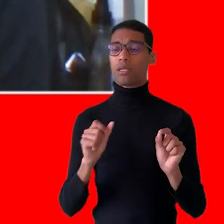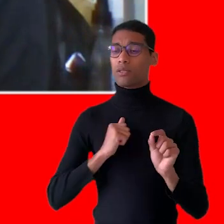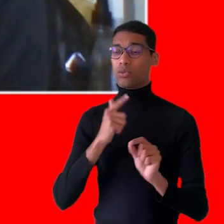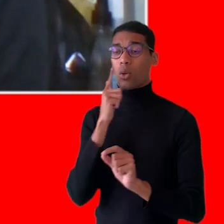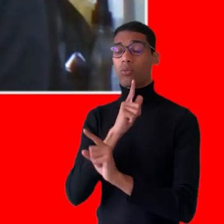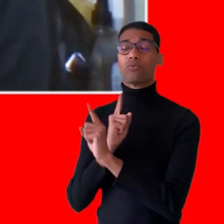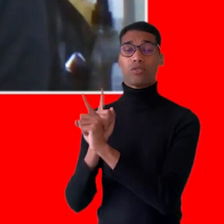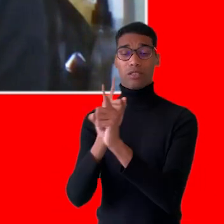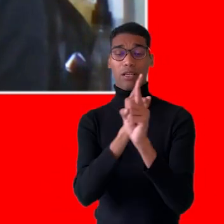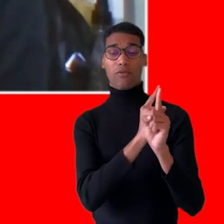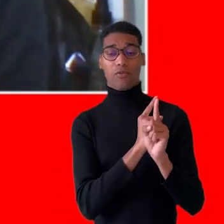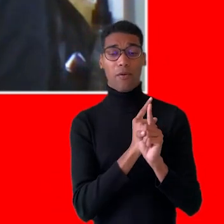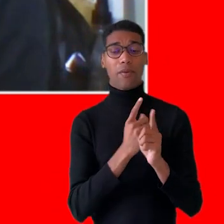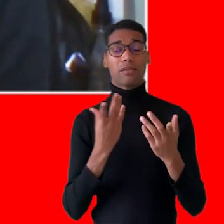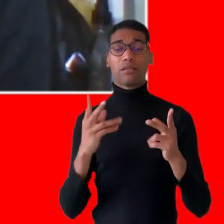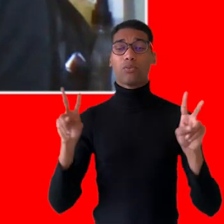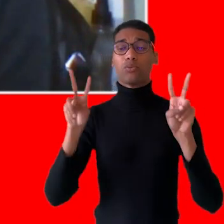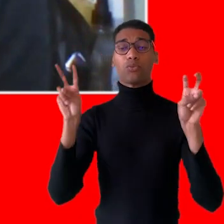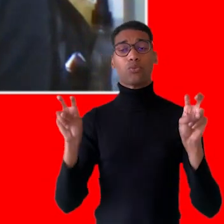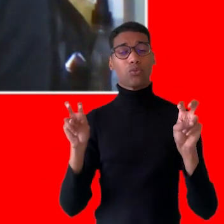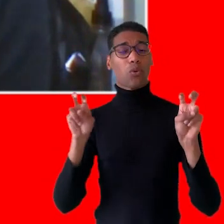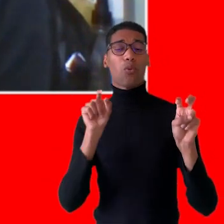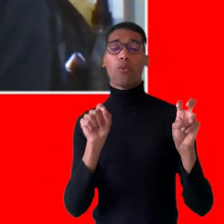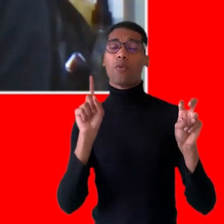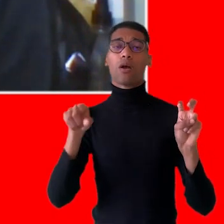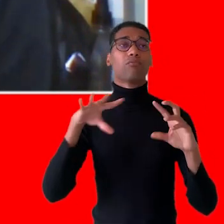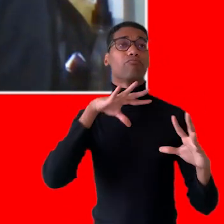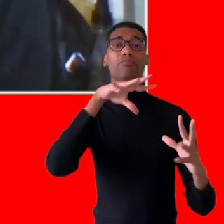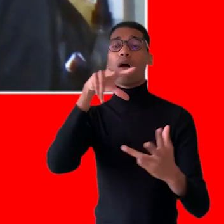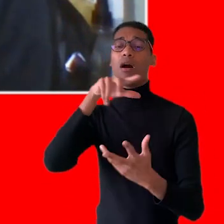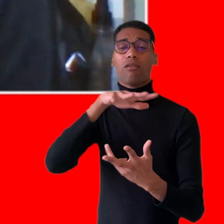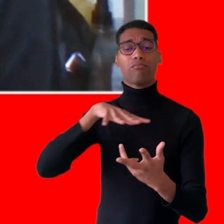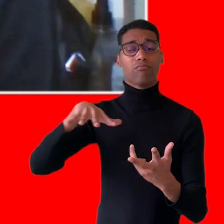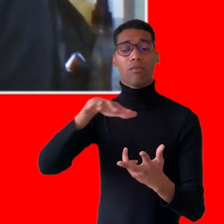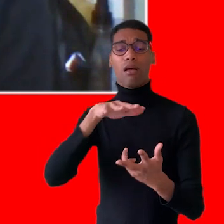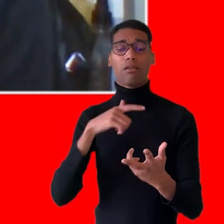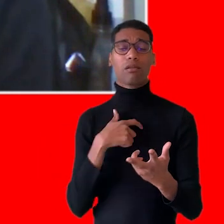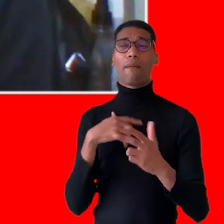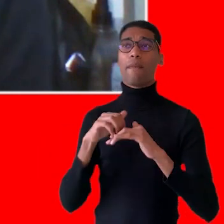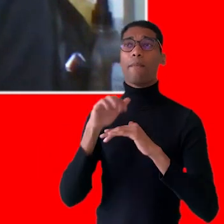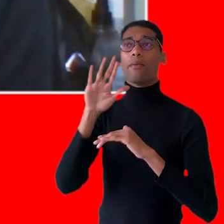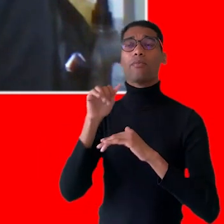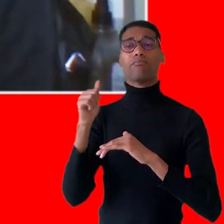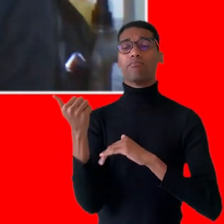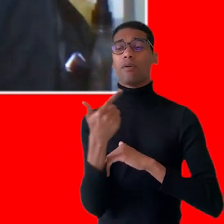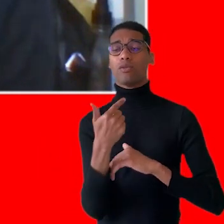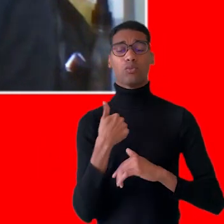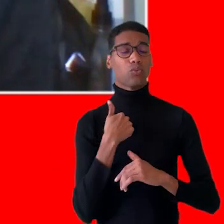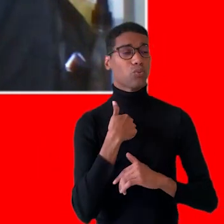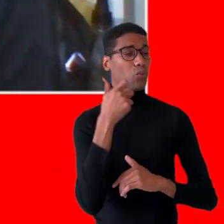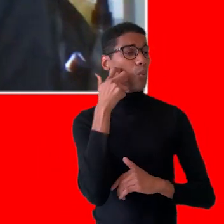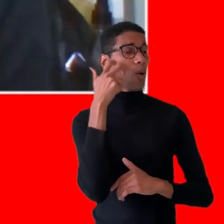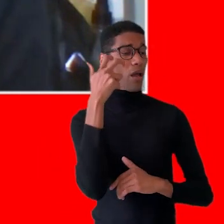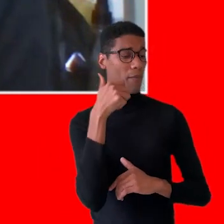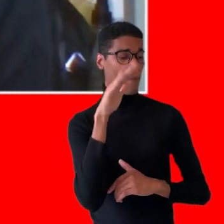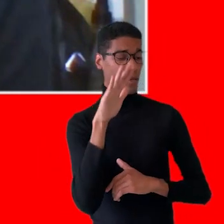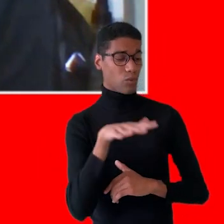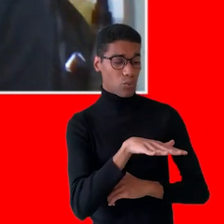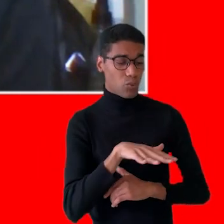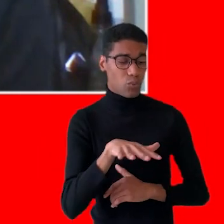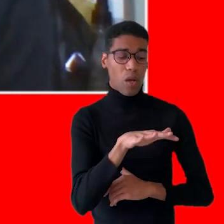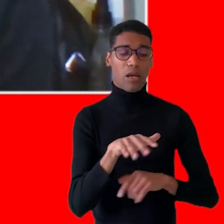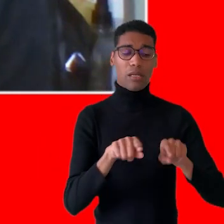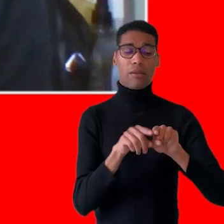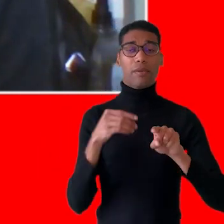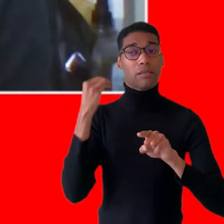de informações sobre um universo que vai além do nosso território,